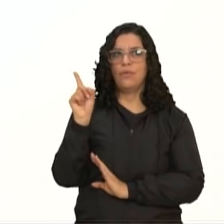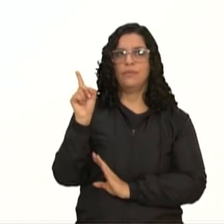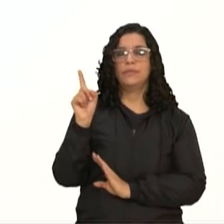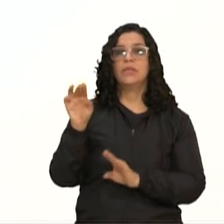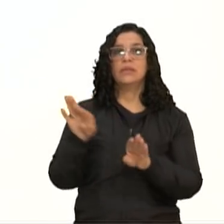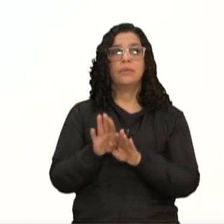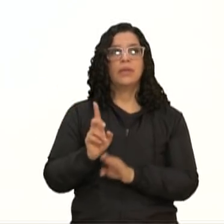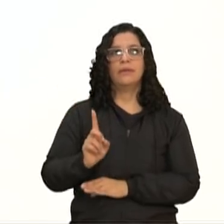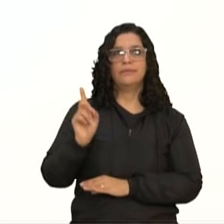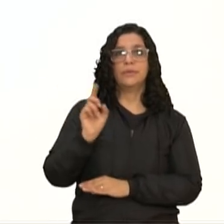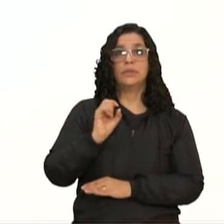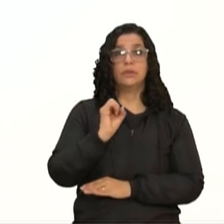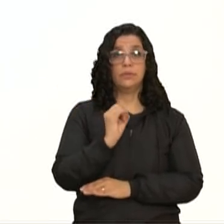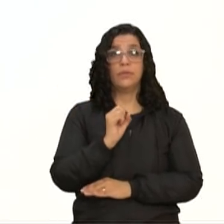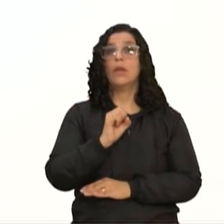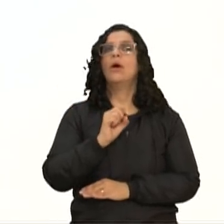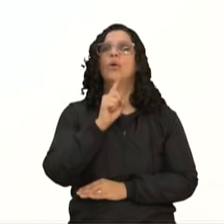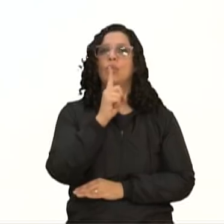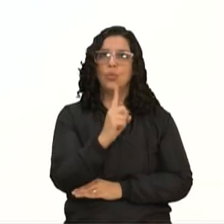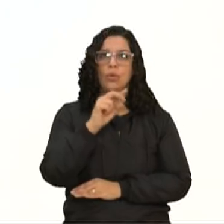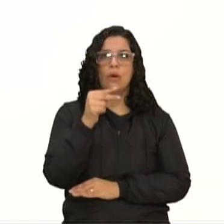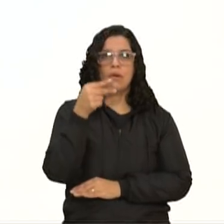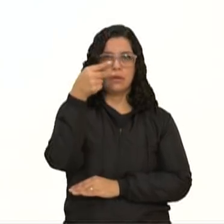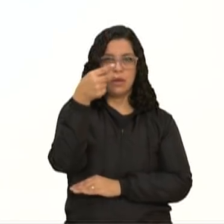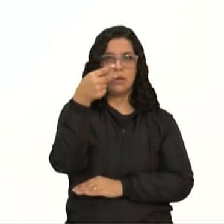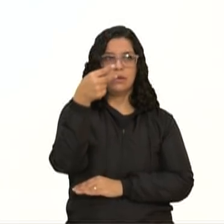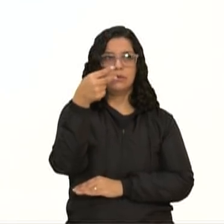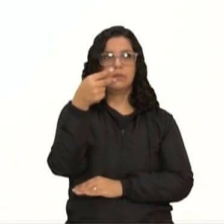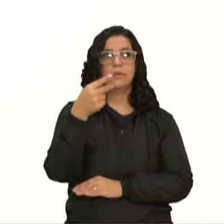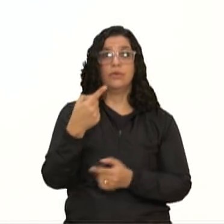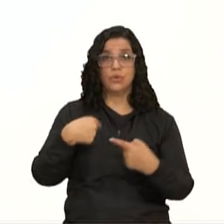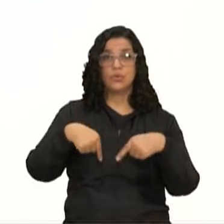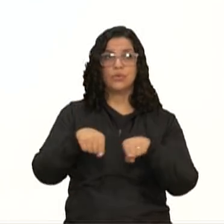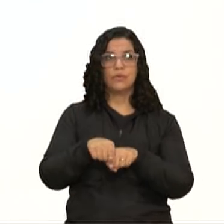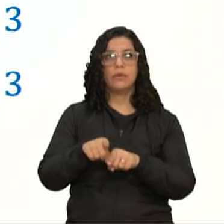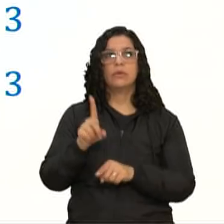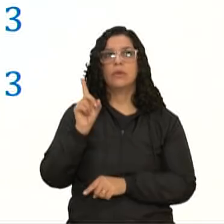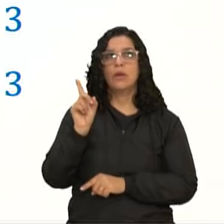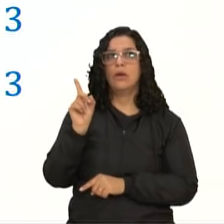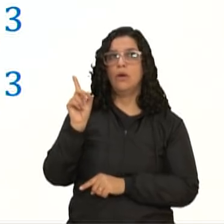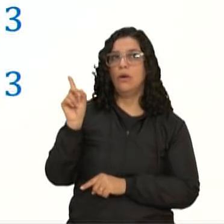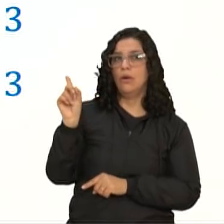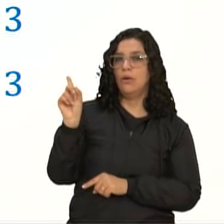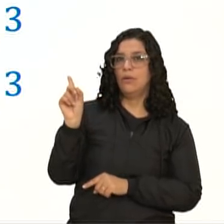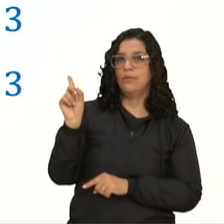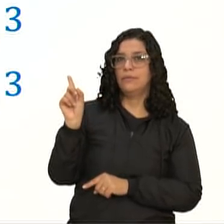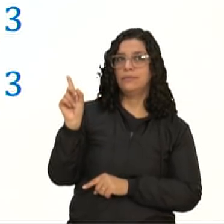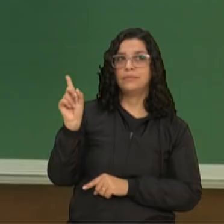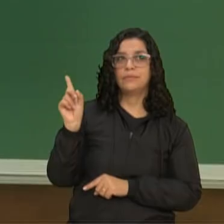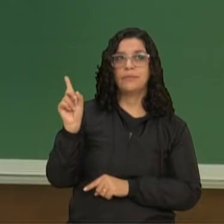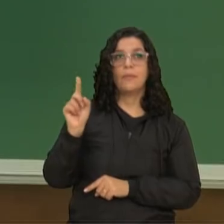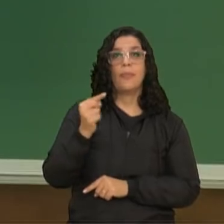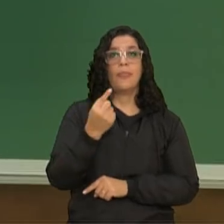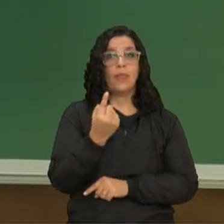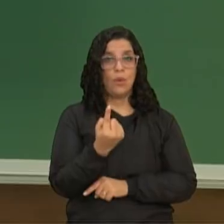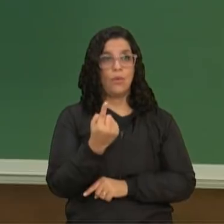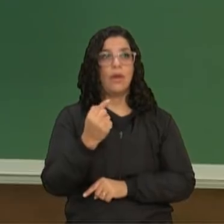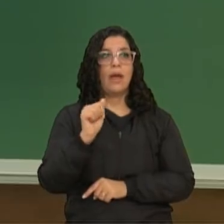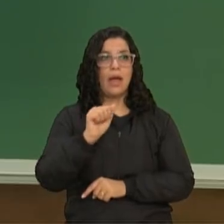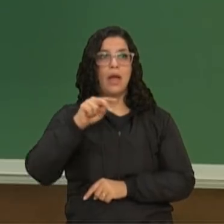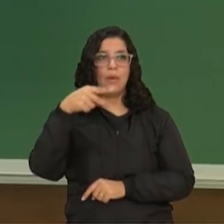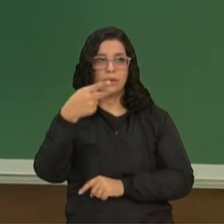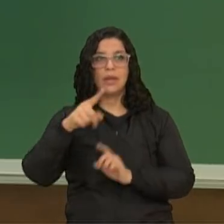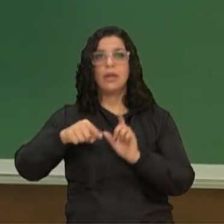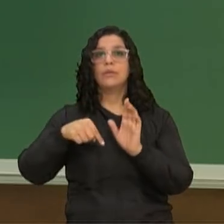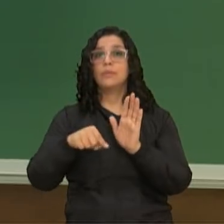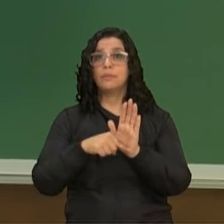É exatamente o primeiro ao quadrado, deixa eu só voltar aqui no slide anterior, aqui, ó, primeiro ao quadrado, menos